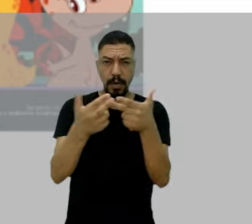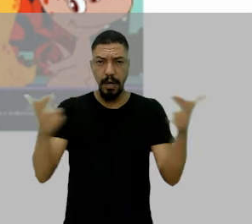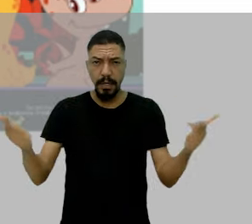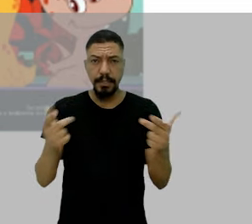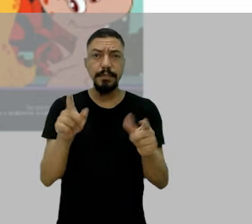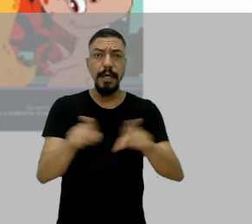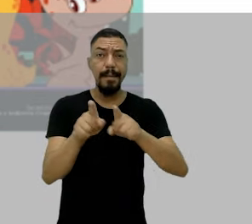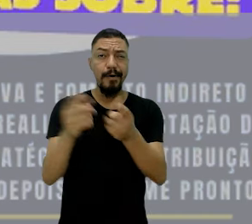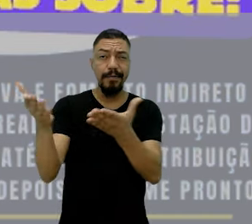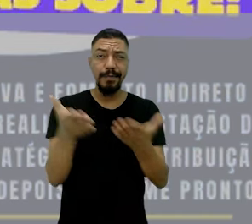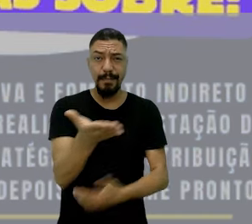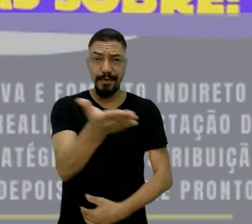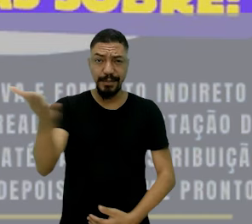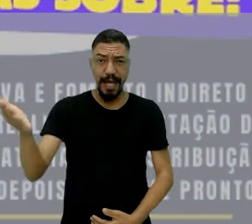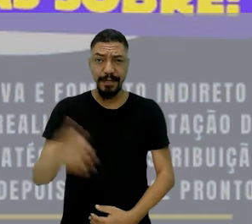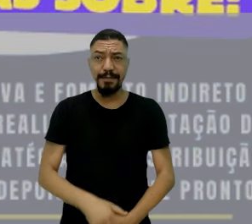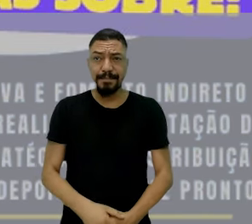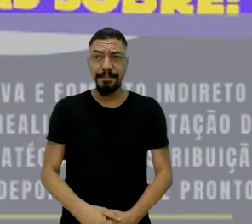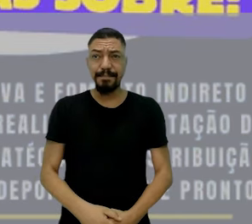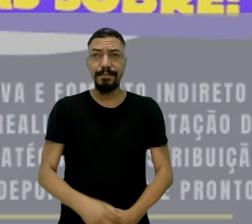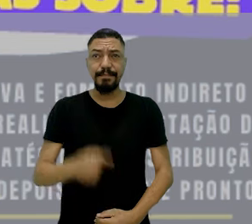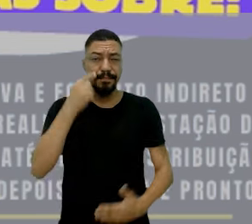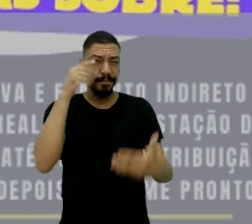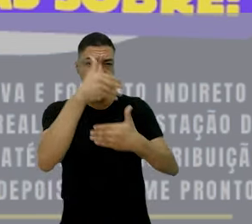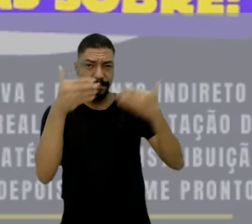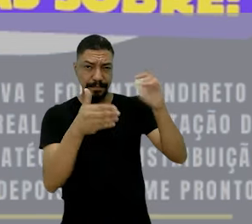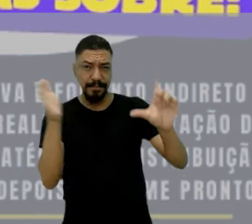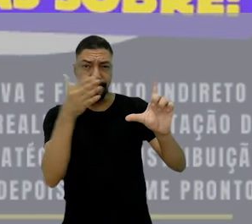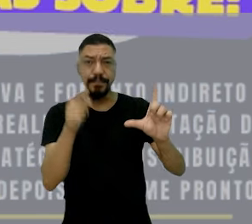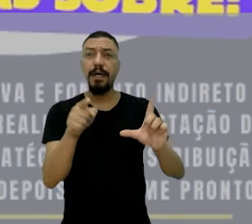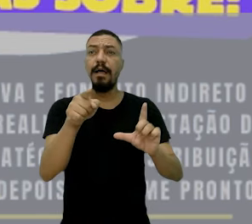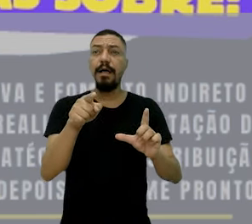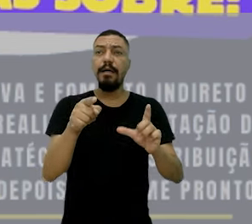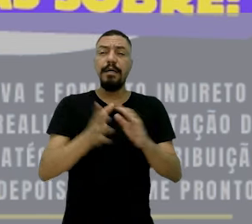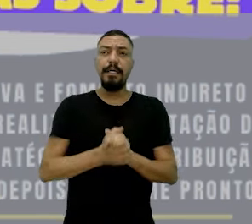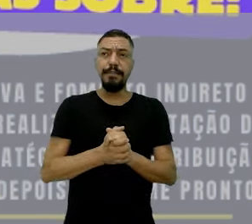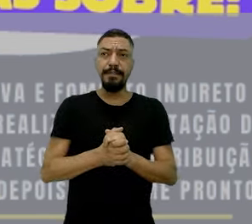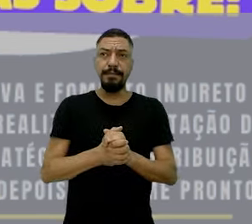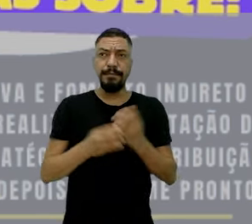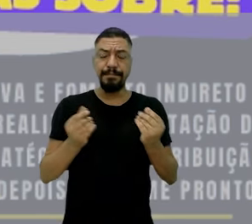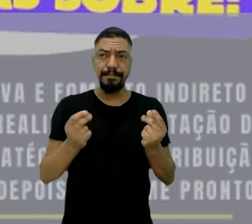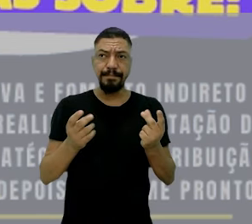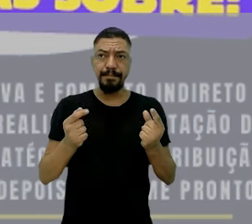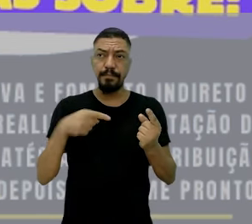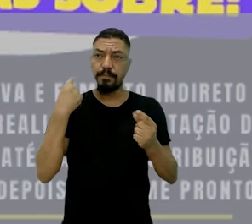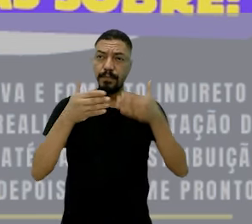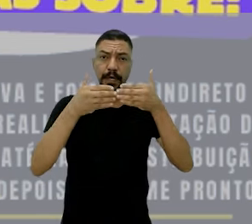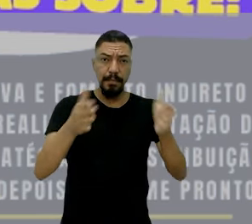vou fazer um convite, passando para o próximo slide, que a gente abriu